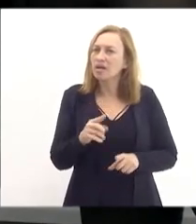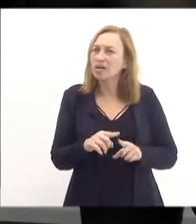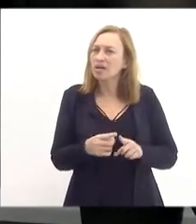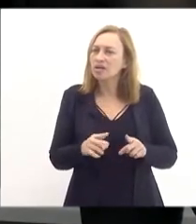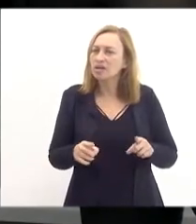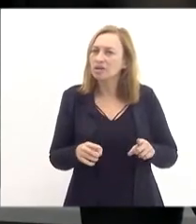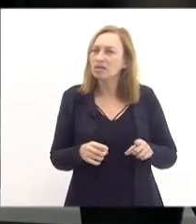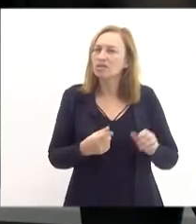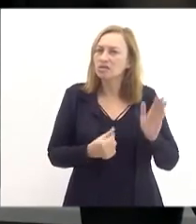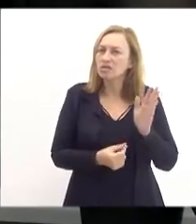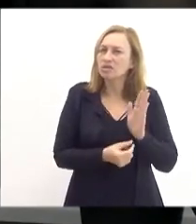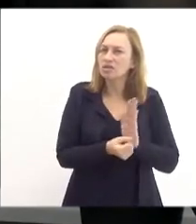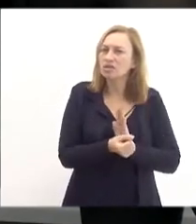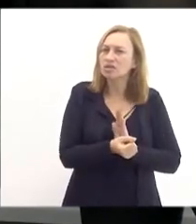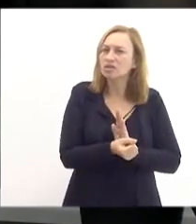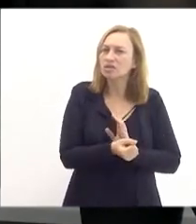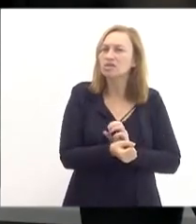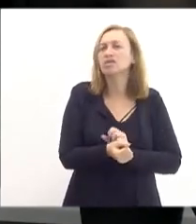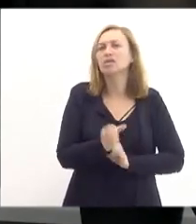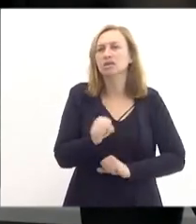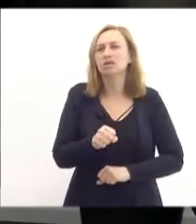realização de investimento.